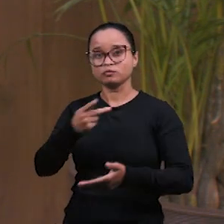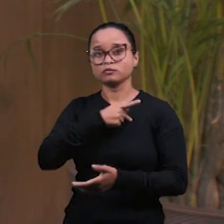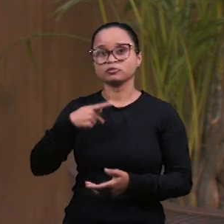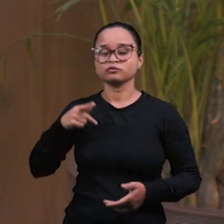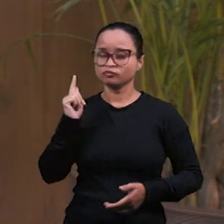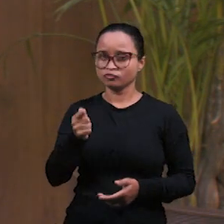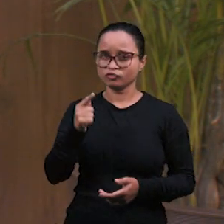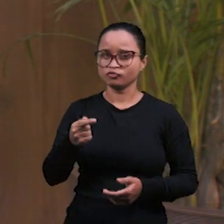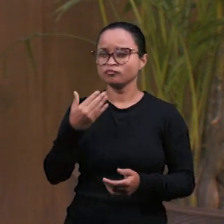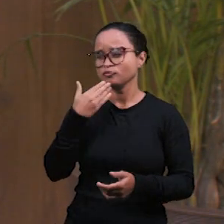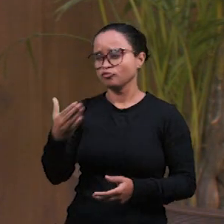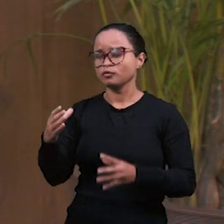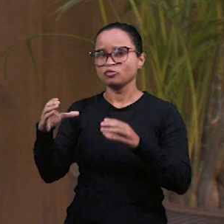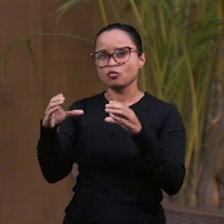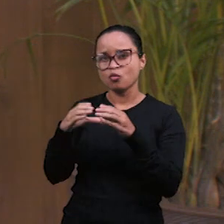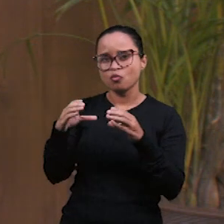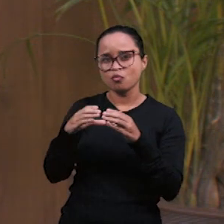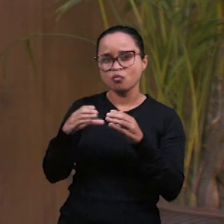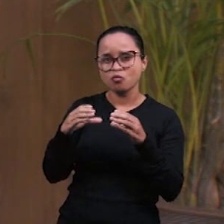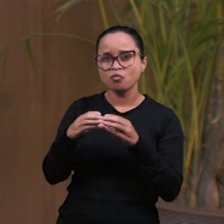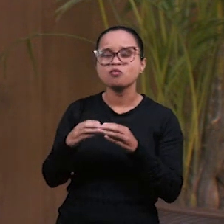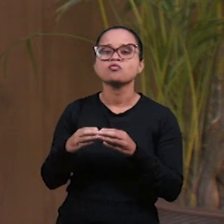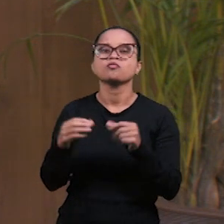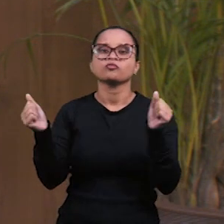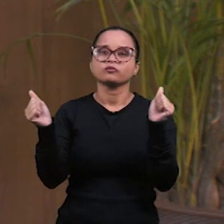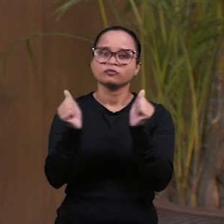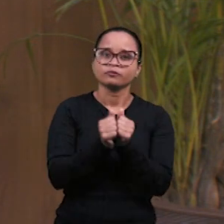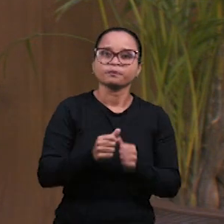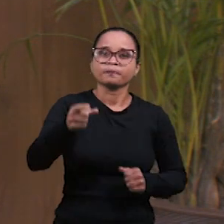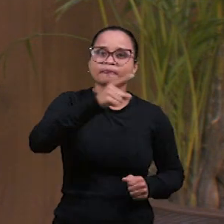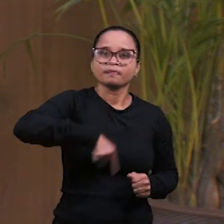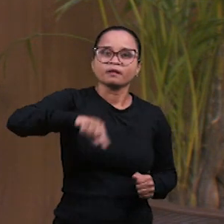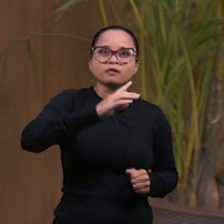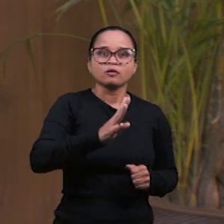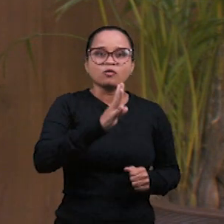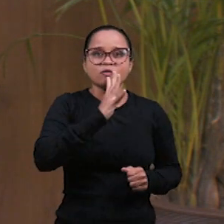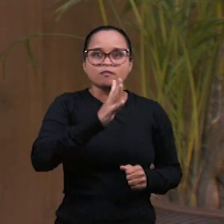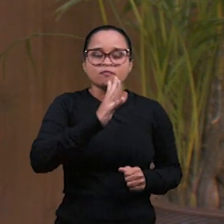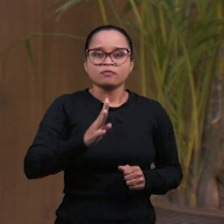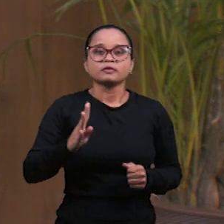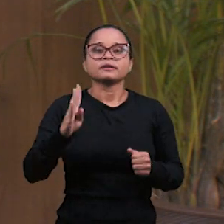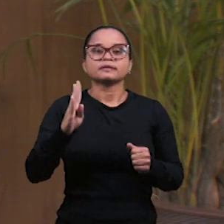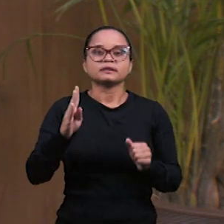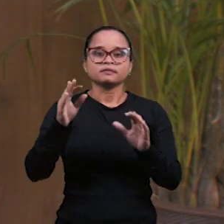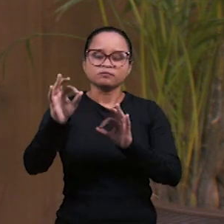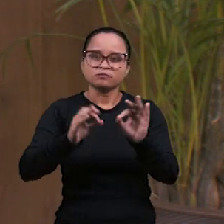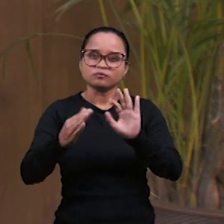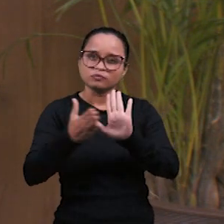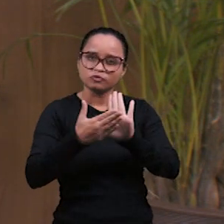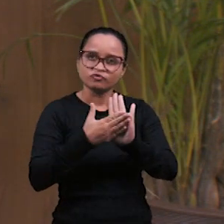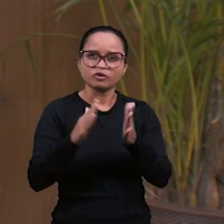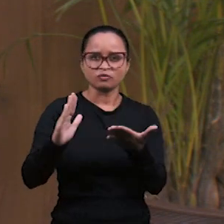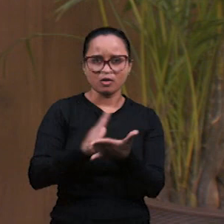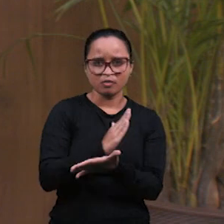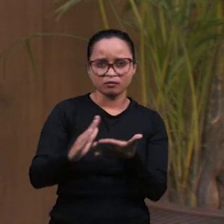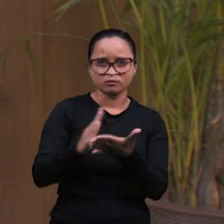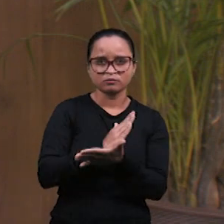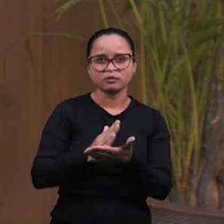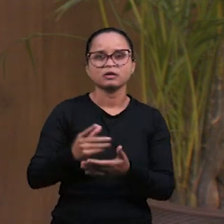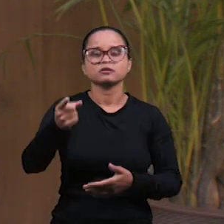que ele levasse ali uma pequena comitiva para que nós conhecêssemos alguns projetos, para que nós